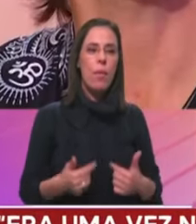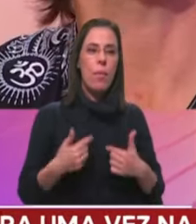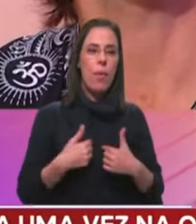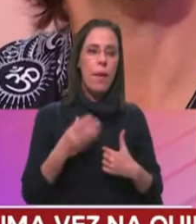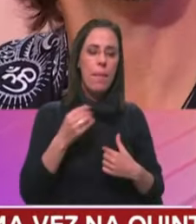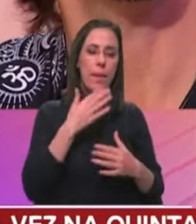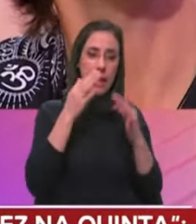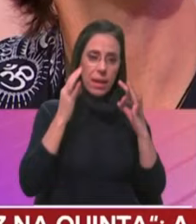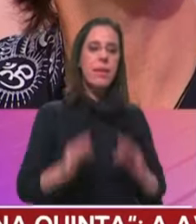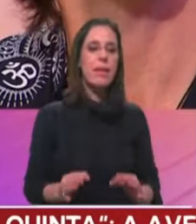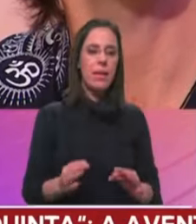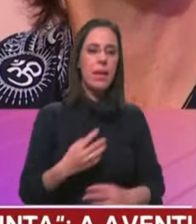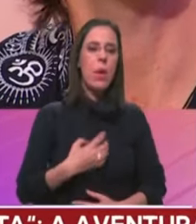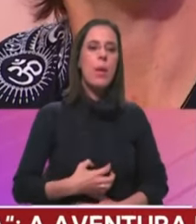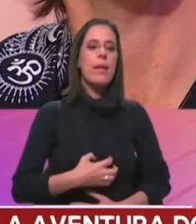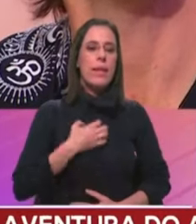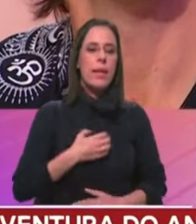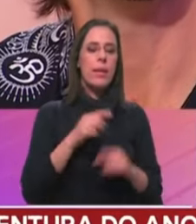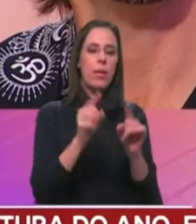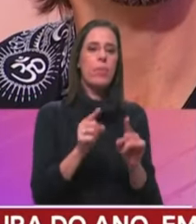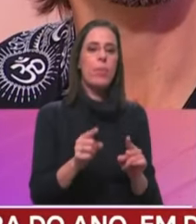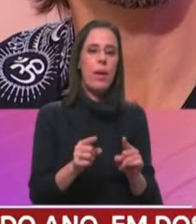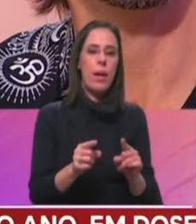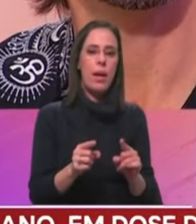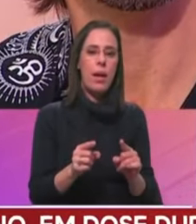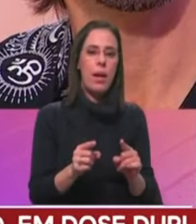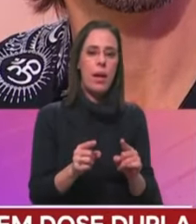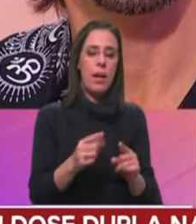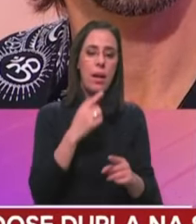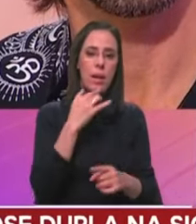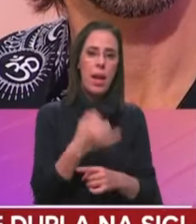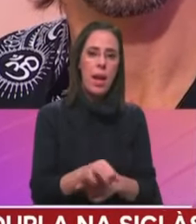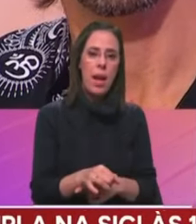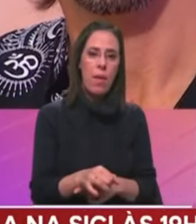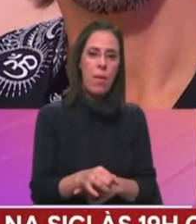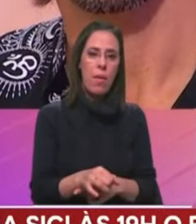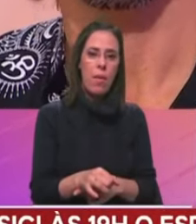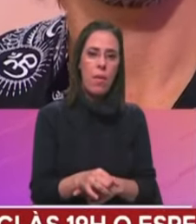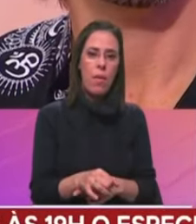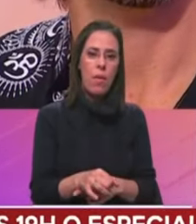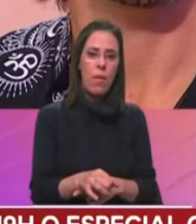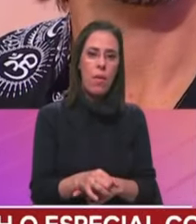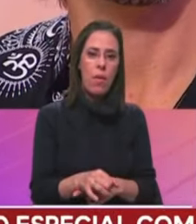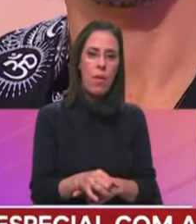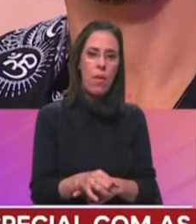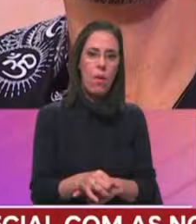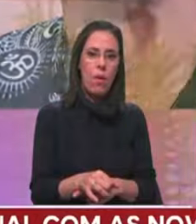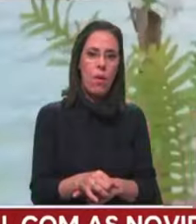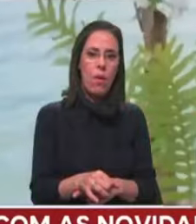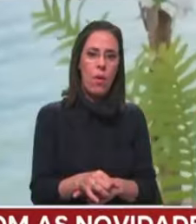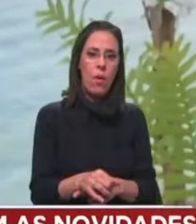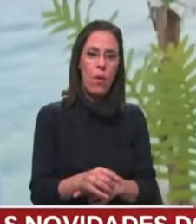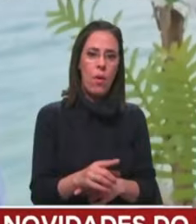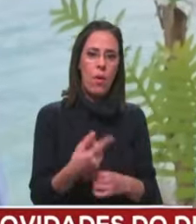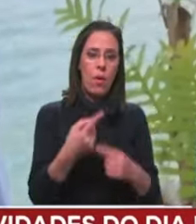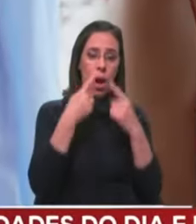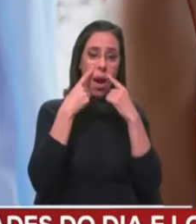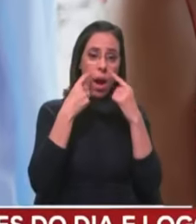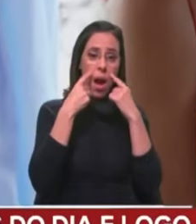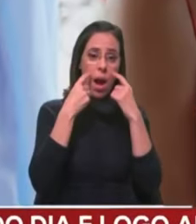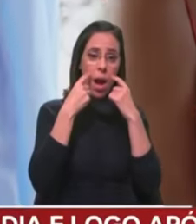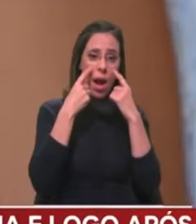mais a certeza daquele sentimento por ela e é aqui está o não e agora e agora pois e depois vem o choro